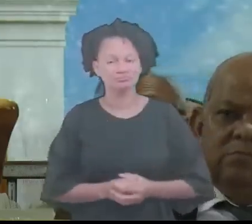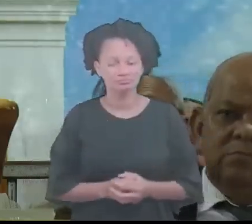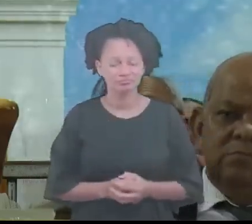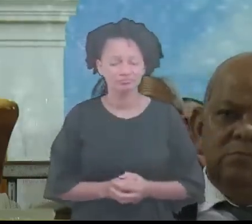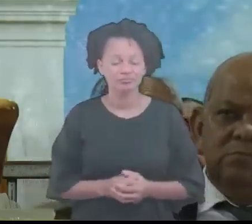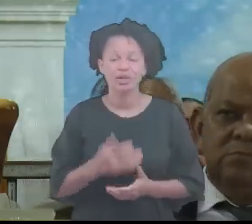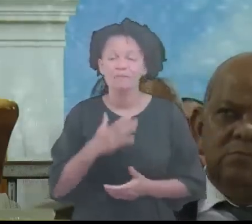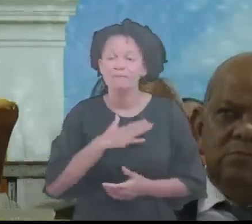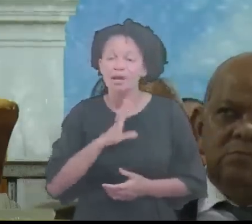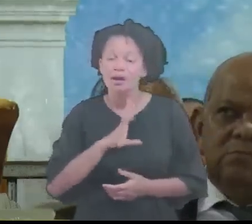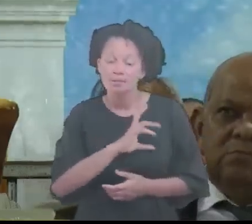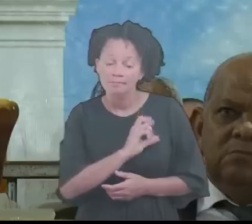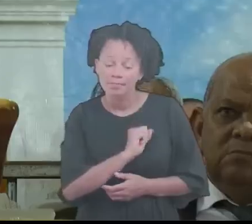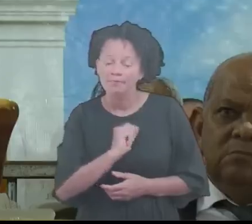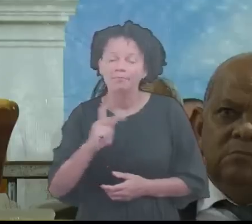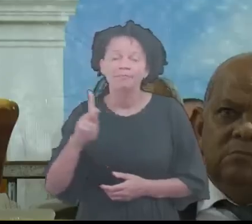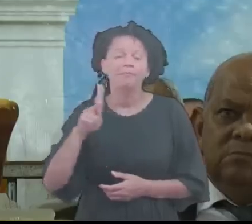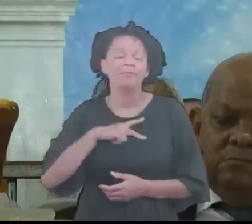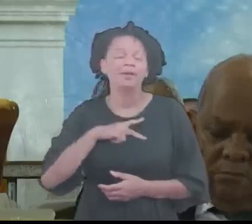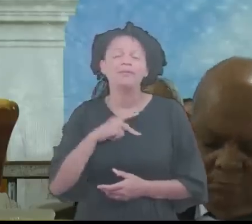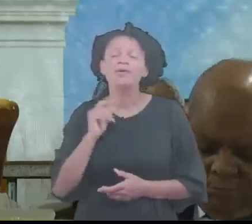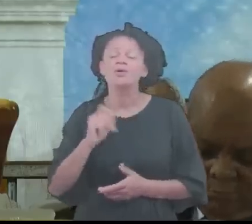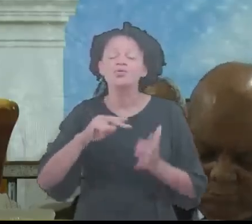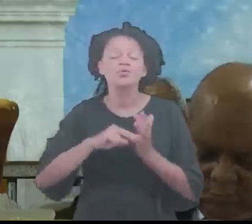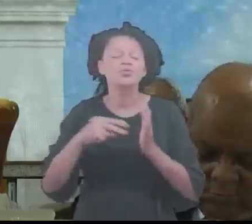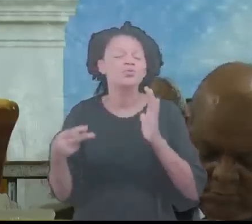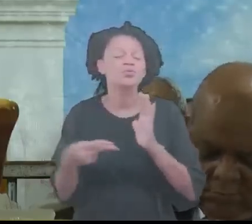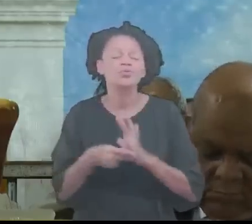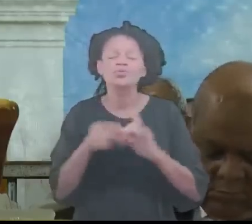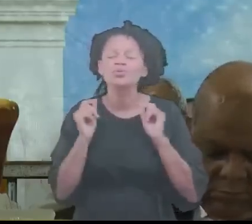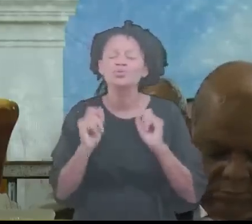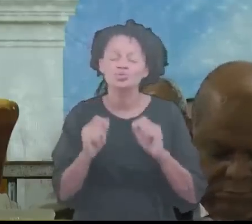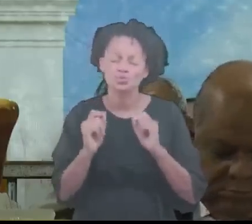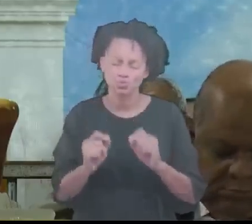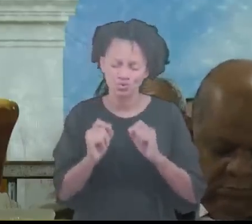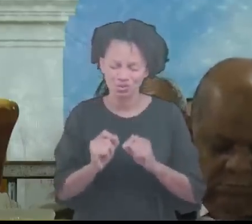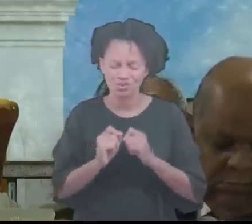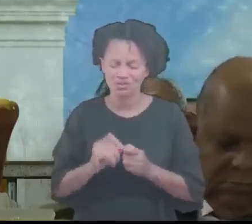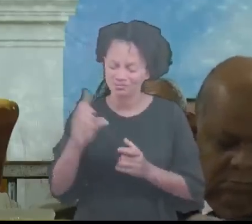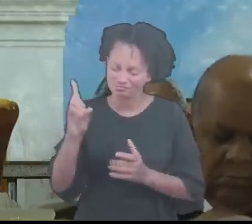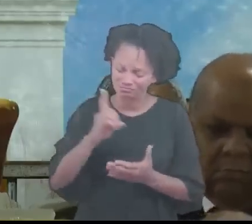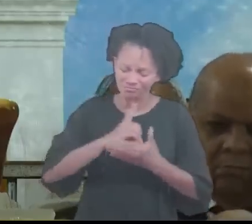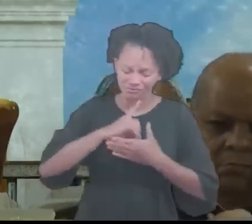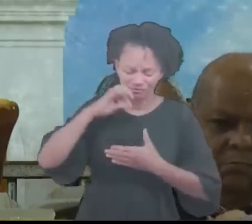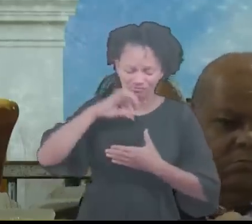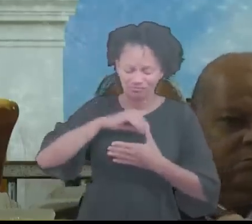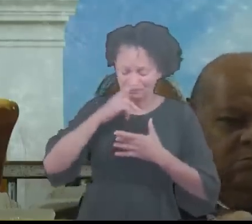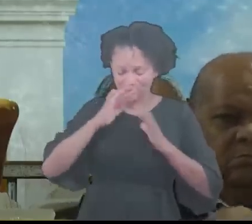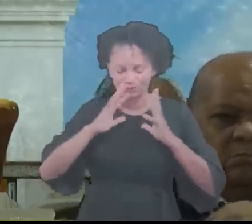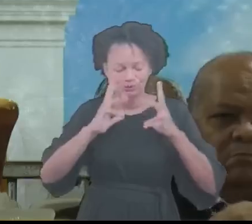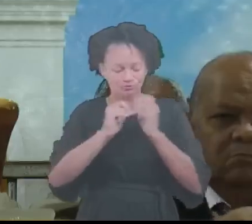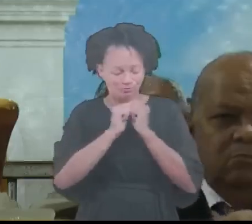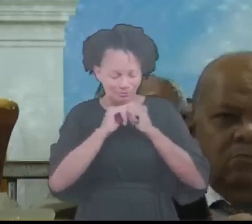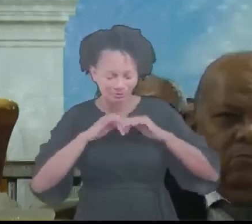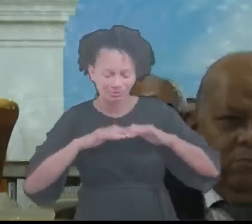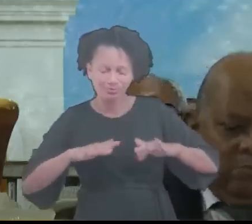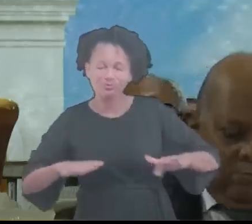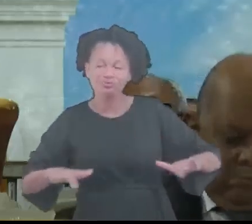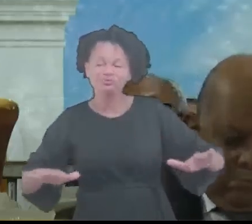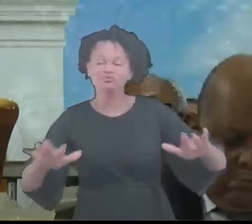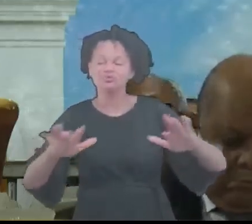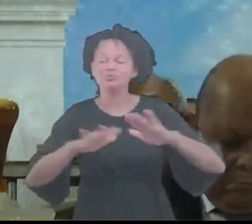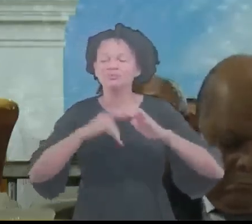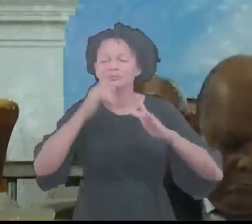O meu amado é para mim um saquitel de mirra, morará. Todo mundo sente o cheiro, todo mundo